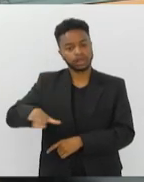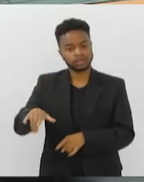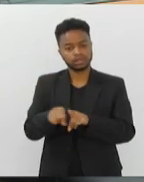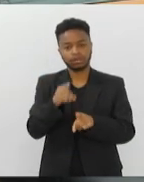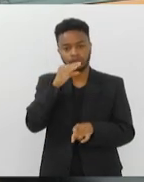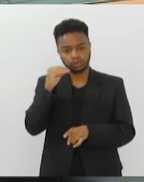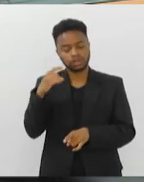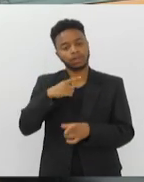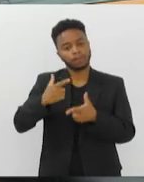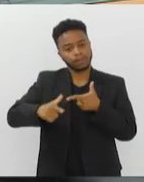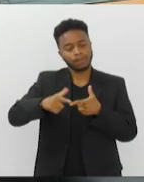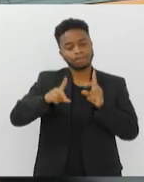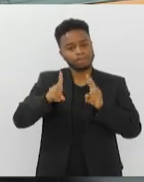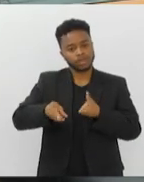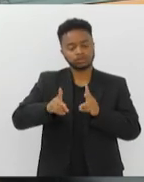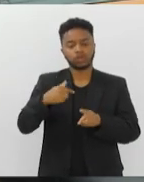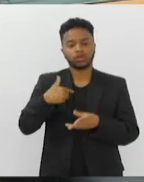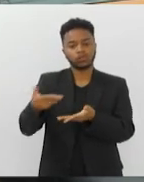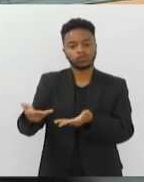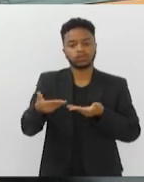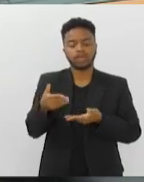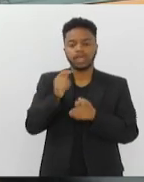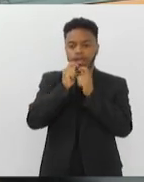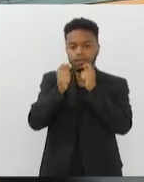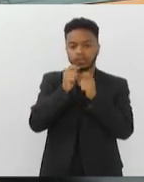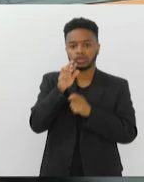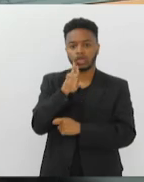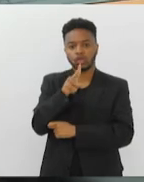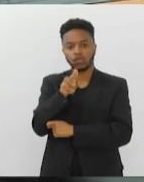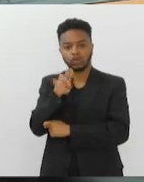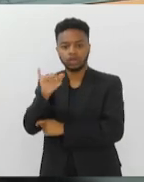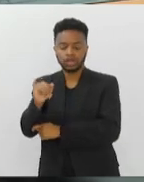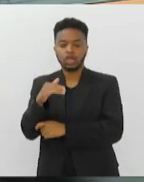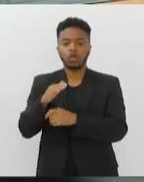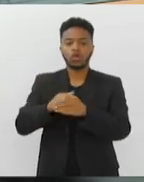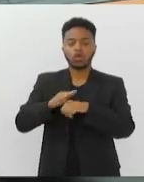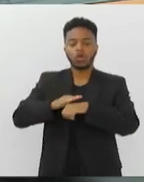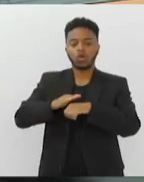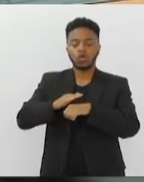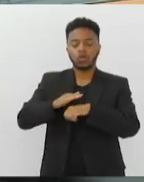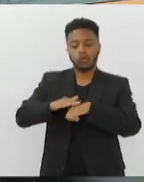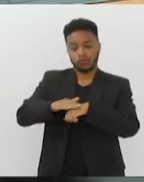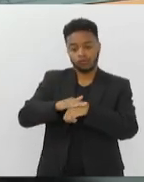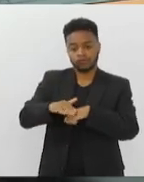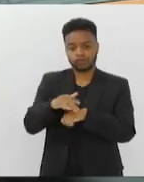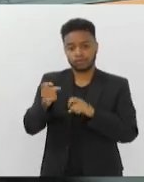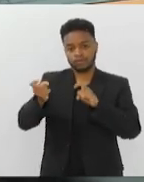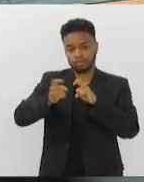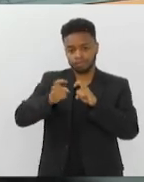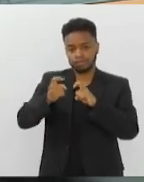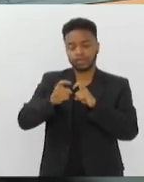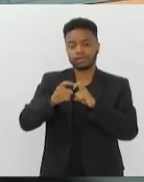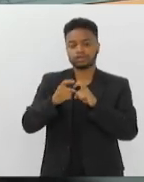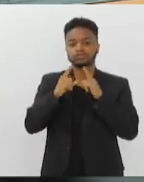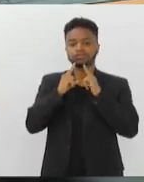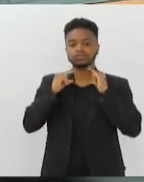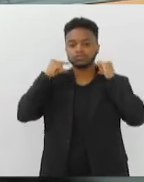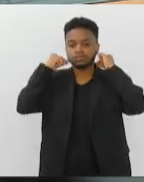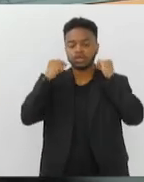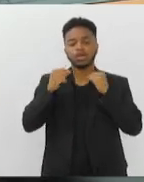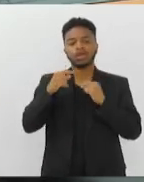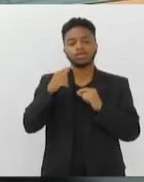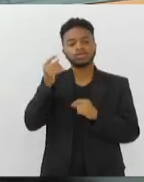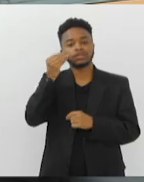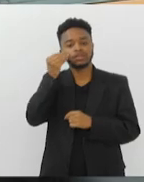vou chamar o repórter Rui Guilherme, que vai conversar com uma endocrinologista sobre as maneiras de reduzir essa taxa e prevenir